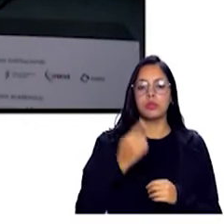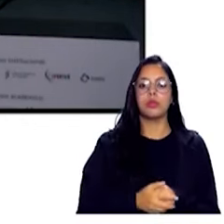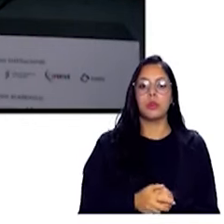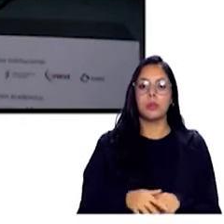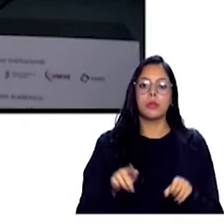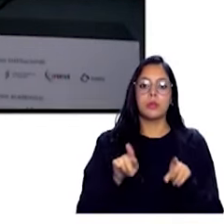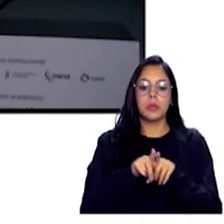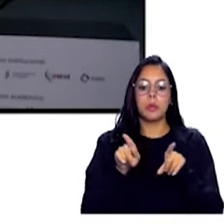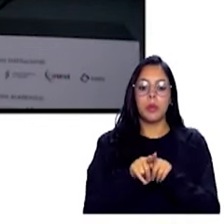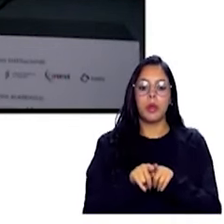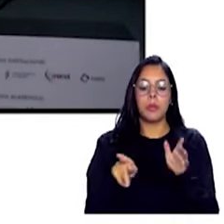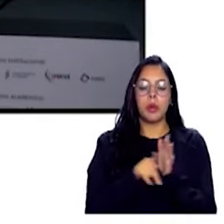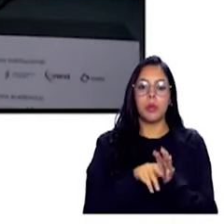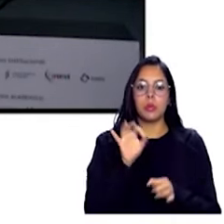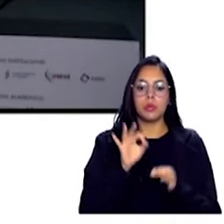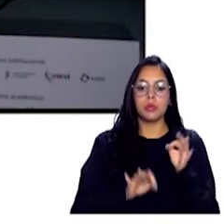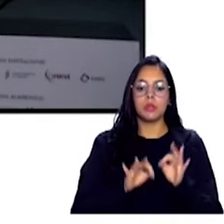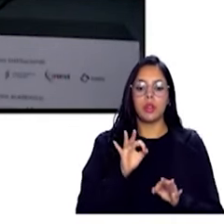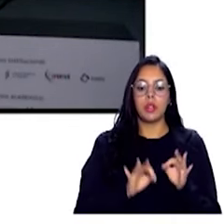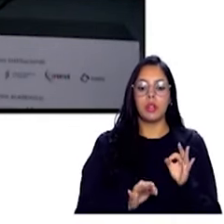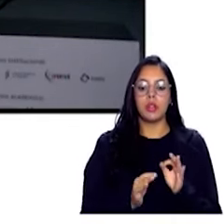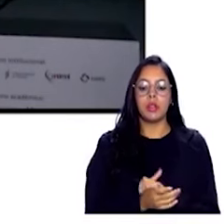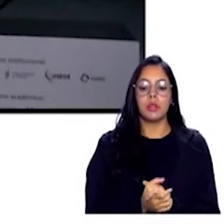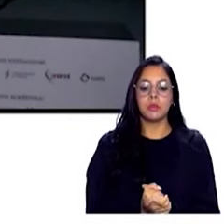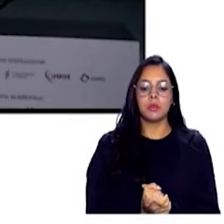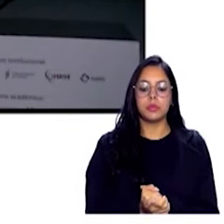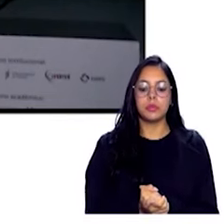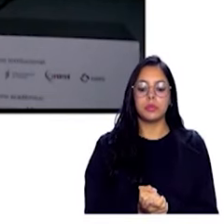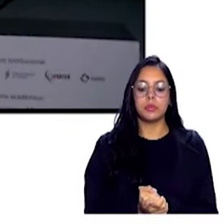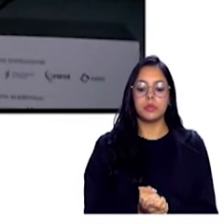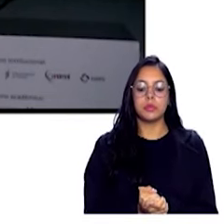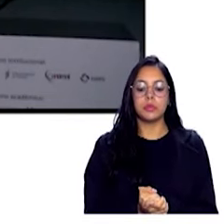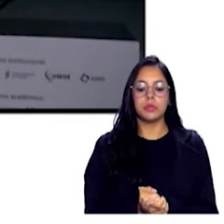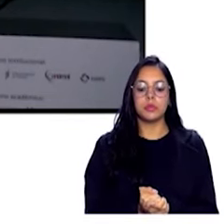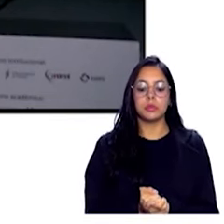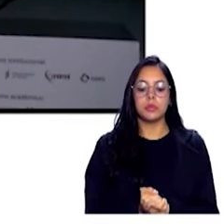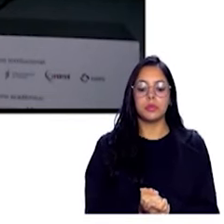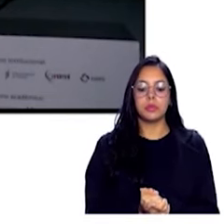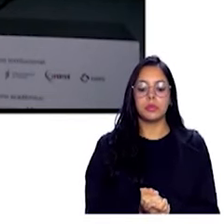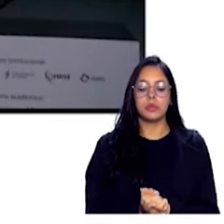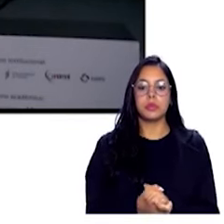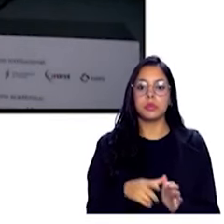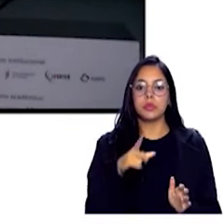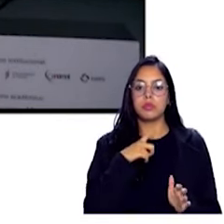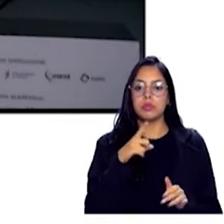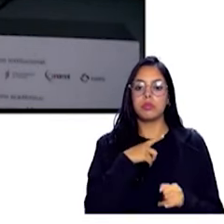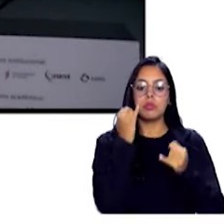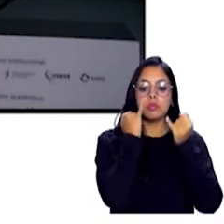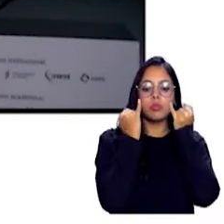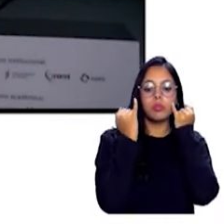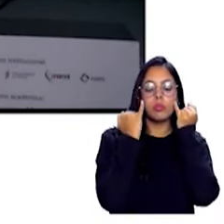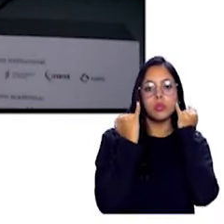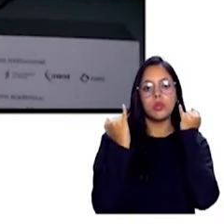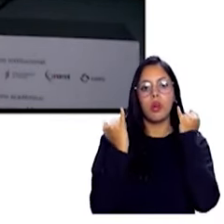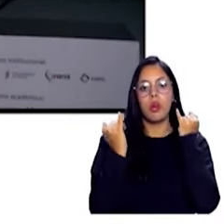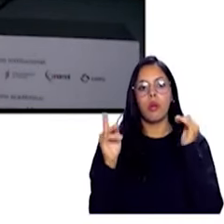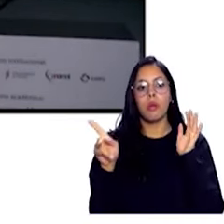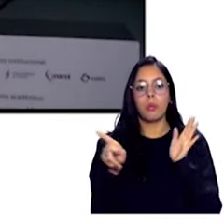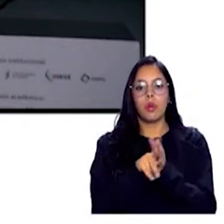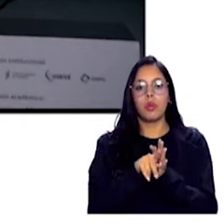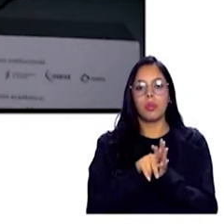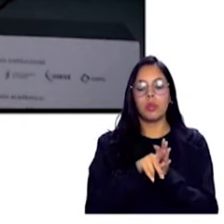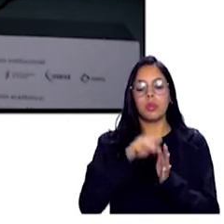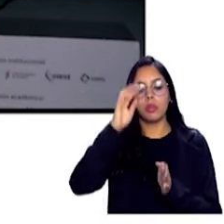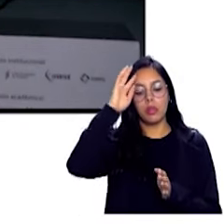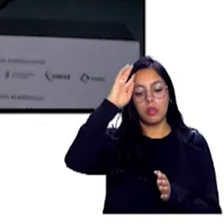jurisdição espanhola também trazendo ações acerca